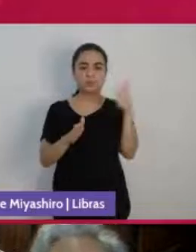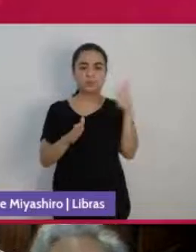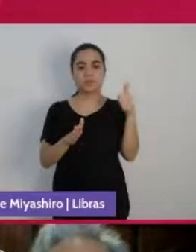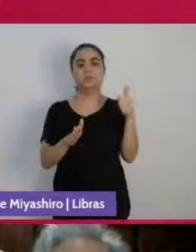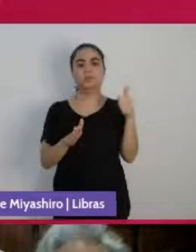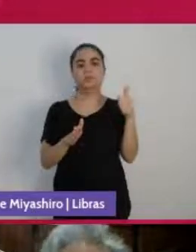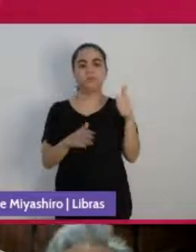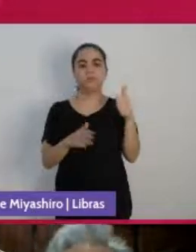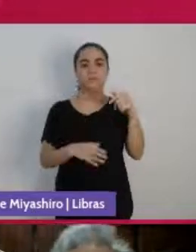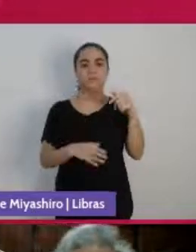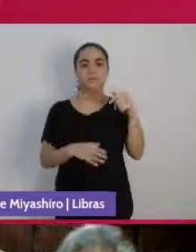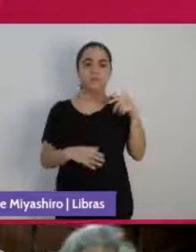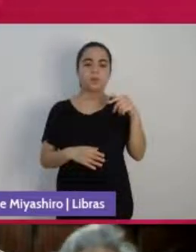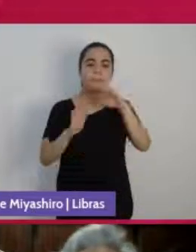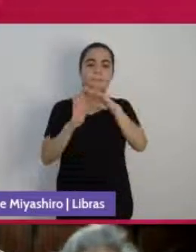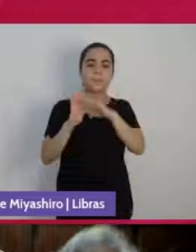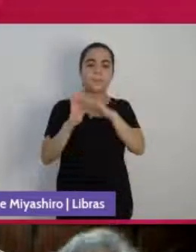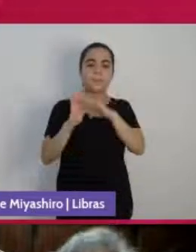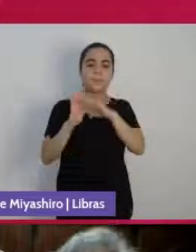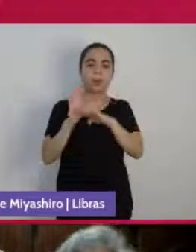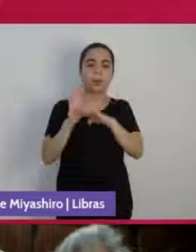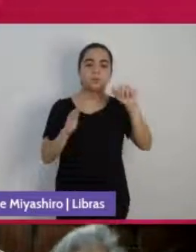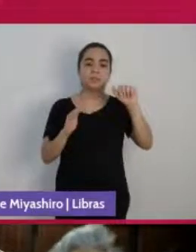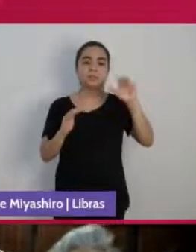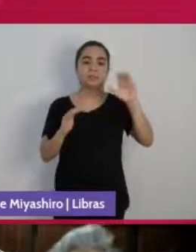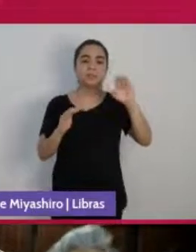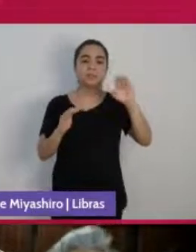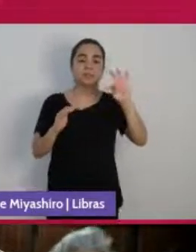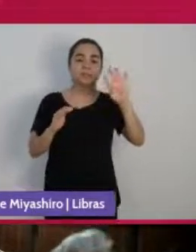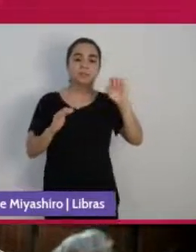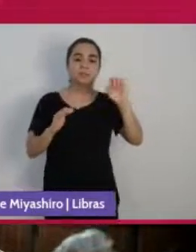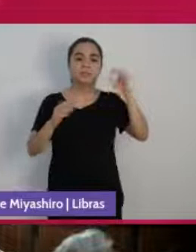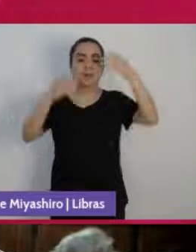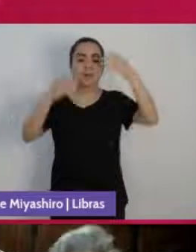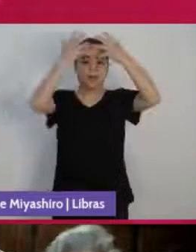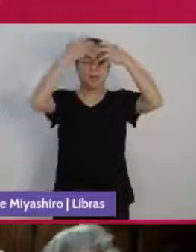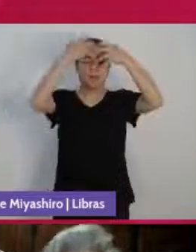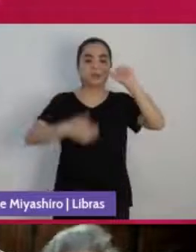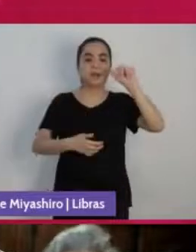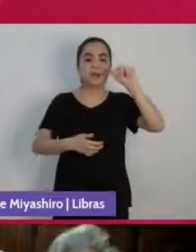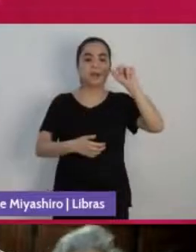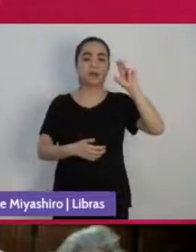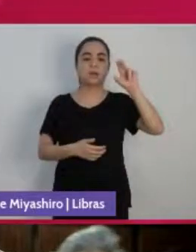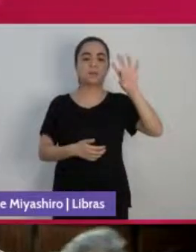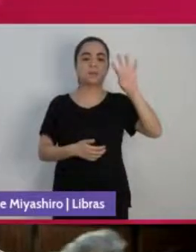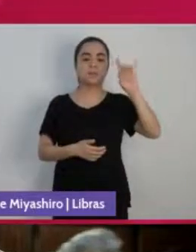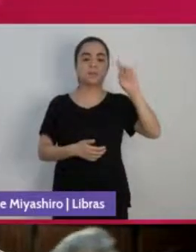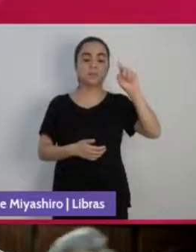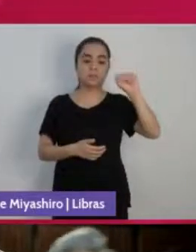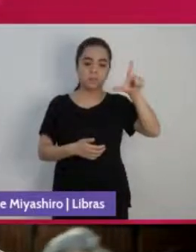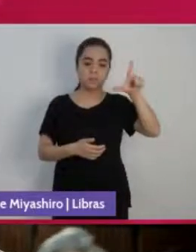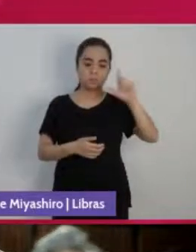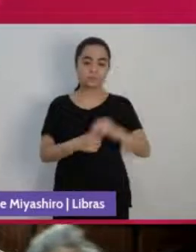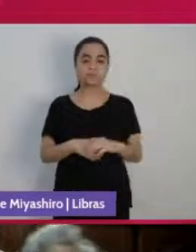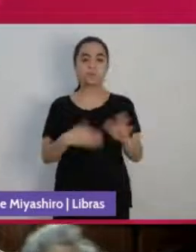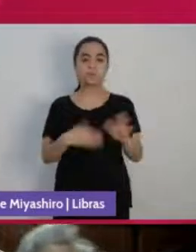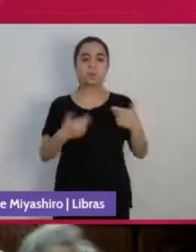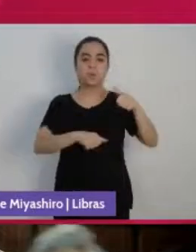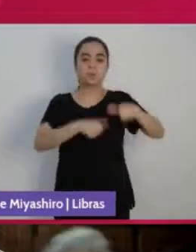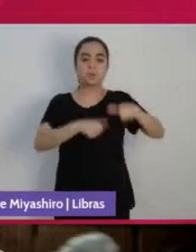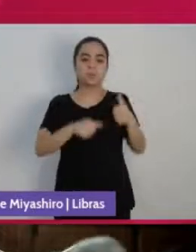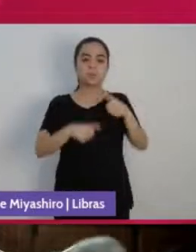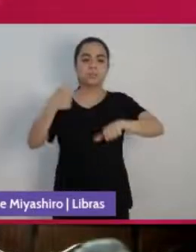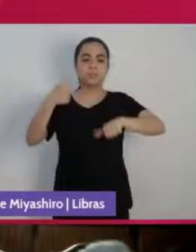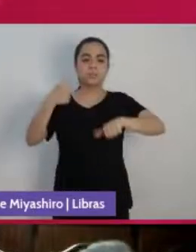parâmetros de aceite para uma crânio-caudal. Então, um bom exame não é aquele exame que você bota no negatoscópio e fala,